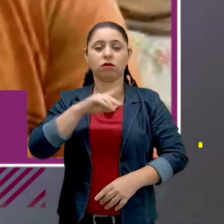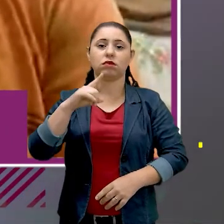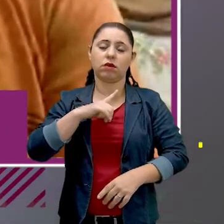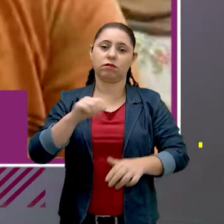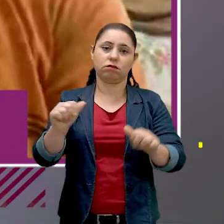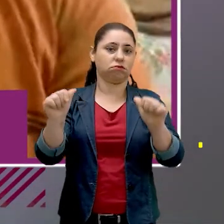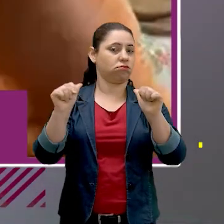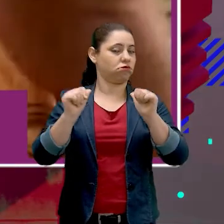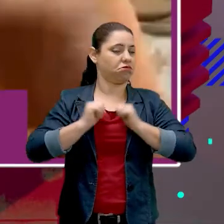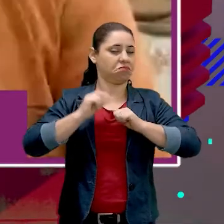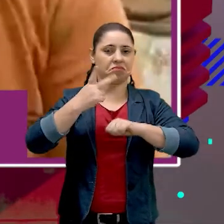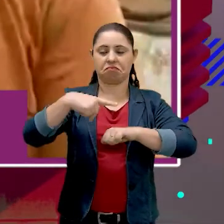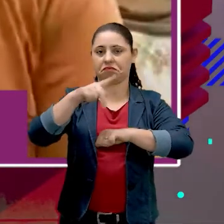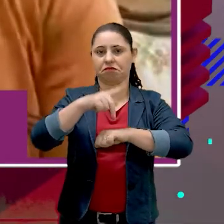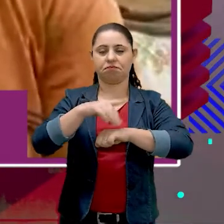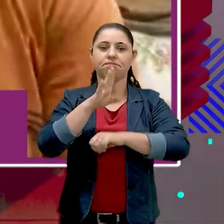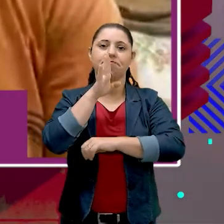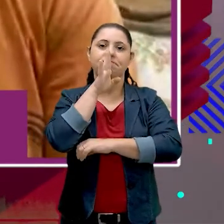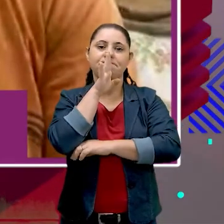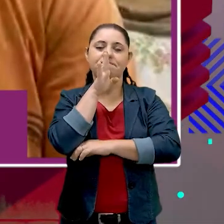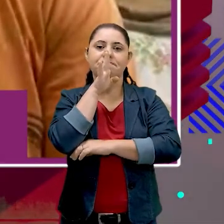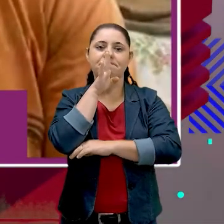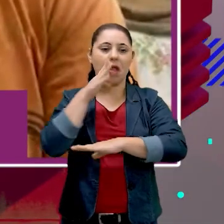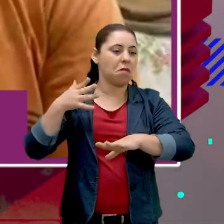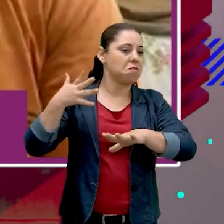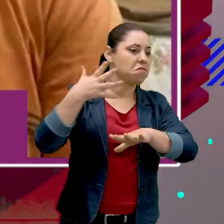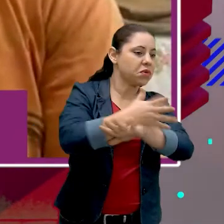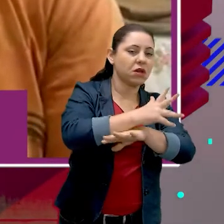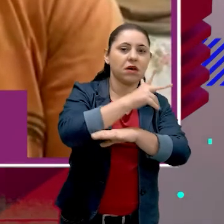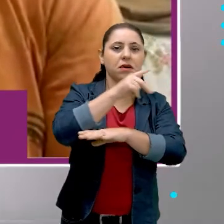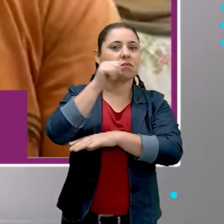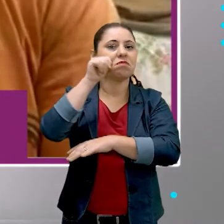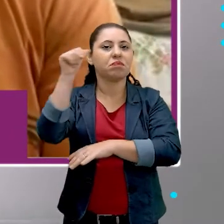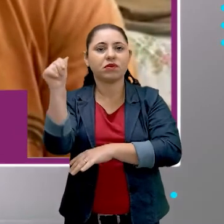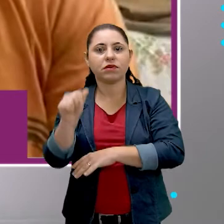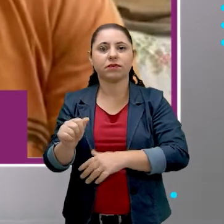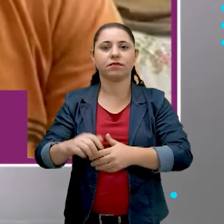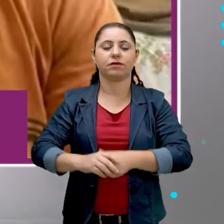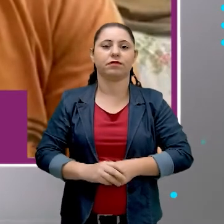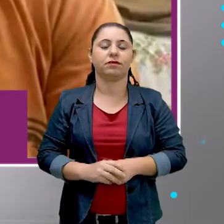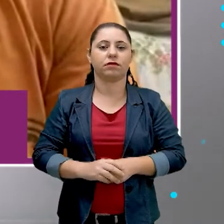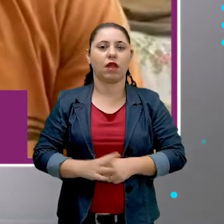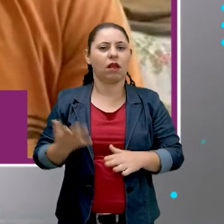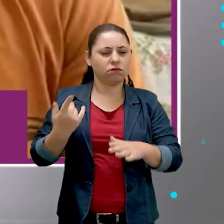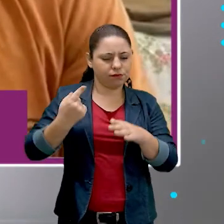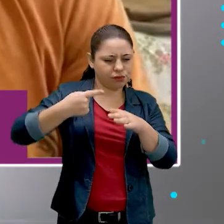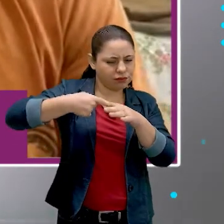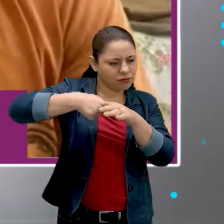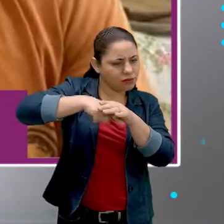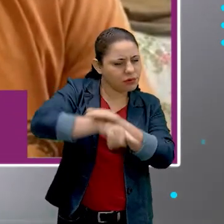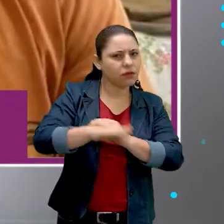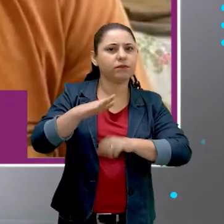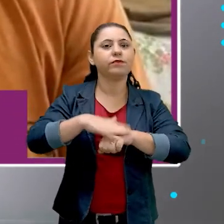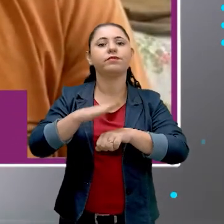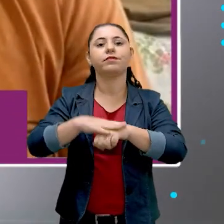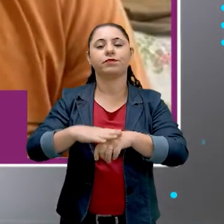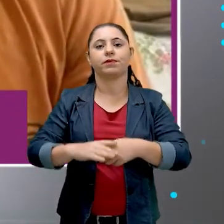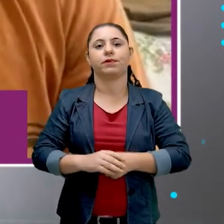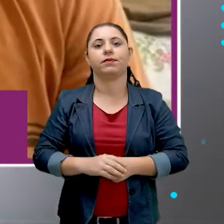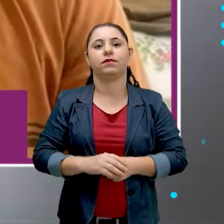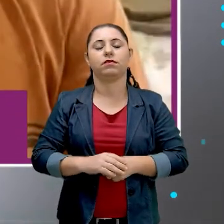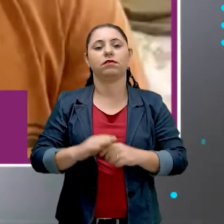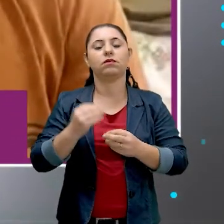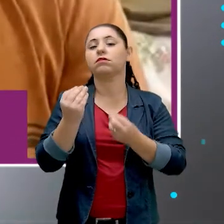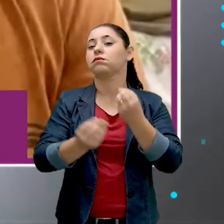essa postura de ser um país neutro em relação a essa questão da invasão da Ucrânia pela Rússia. Bom, e aprofundando agora um pouco